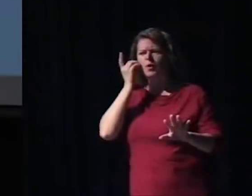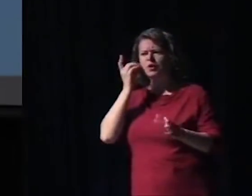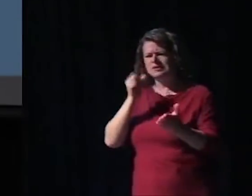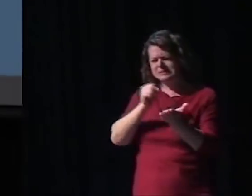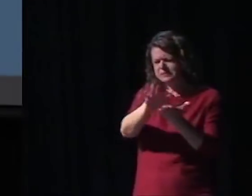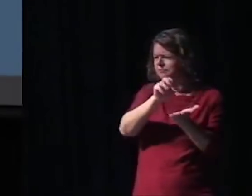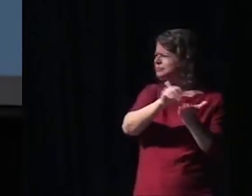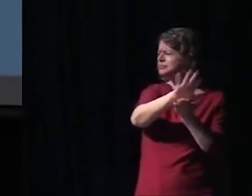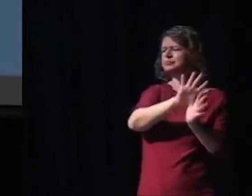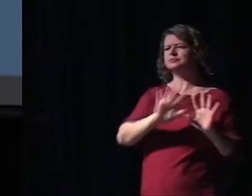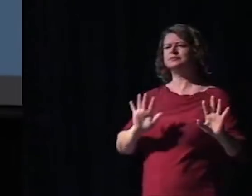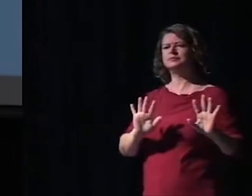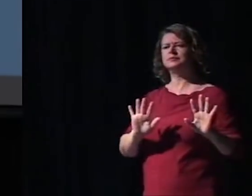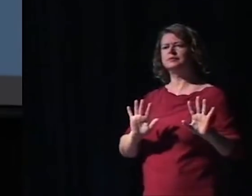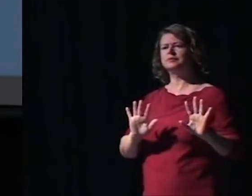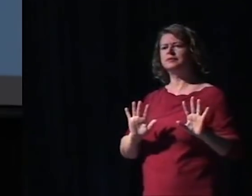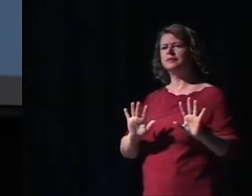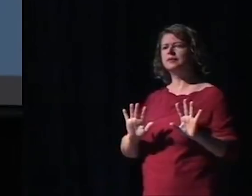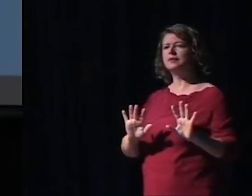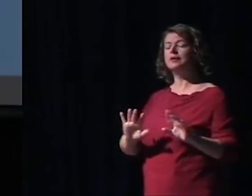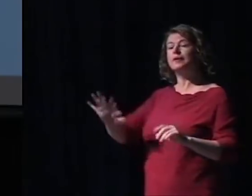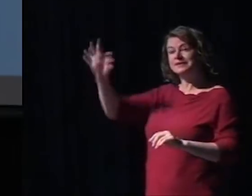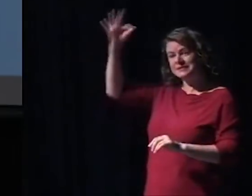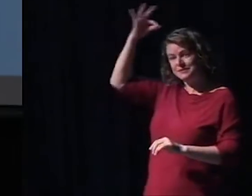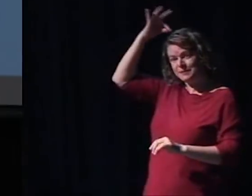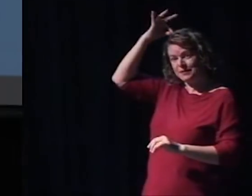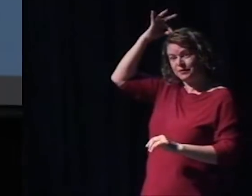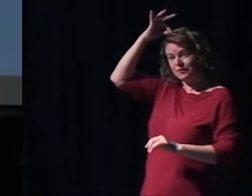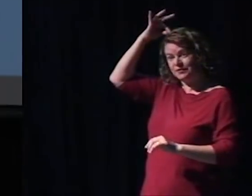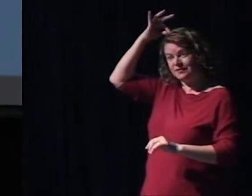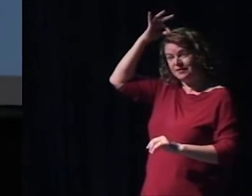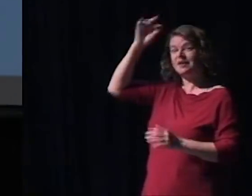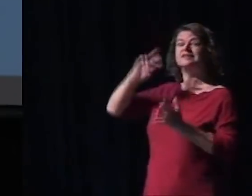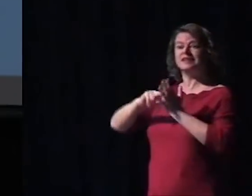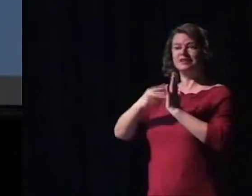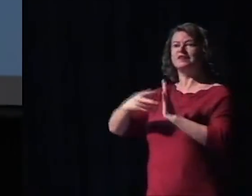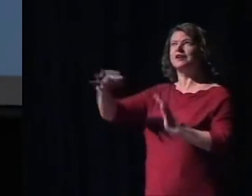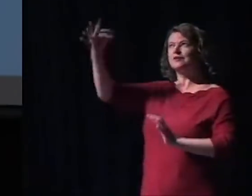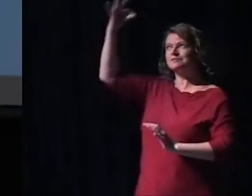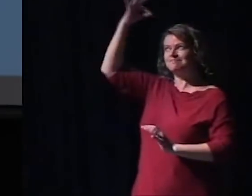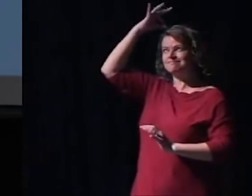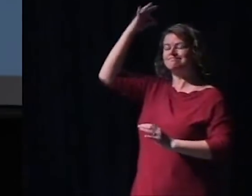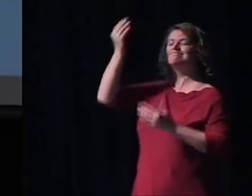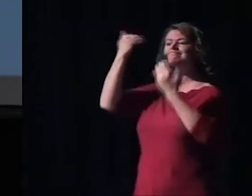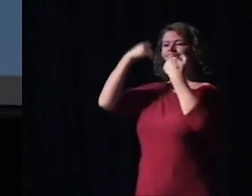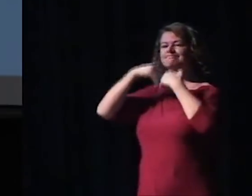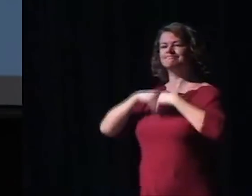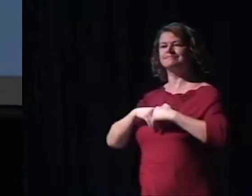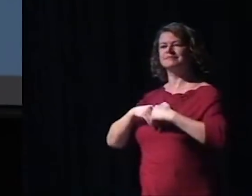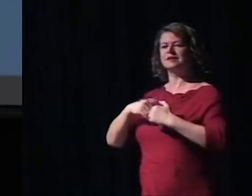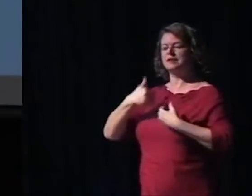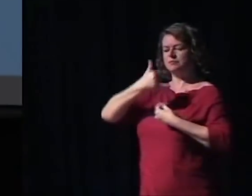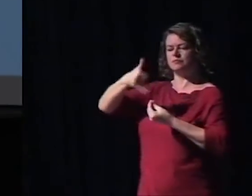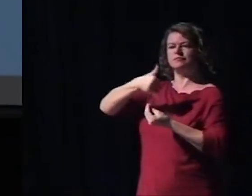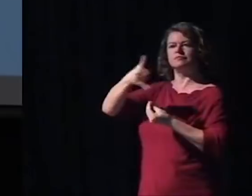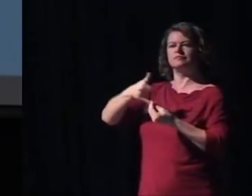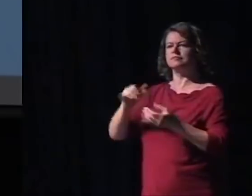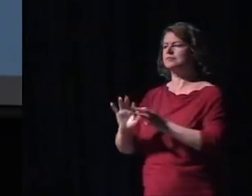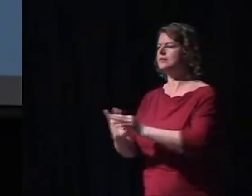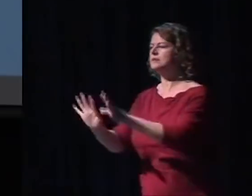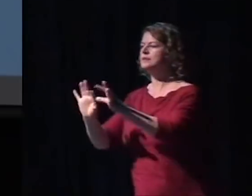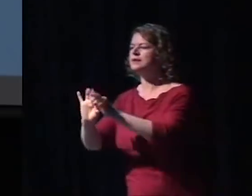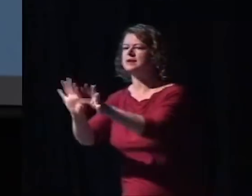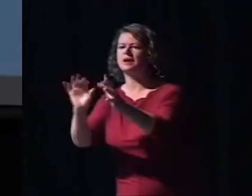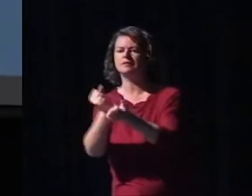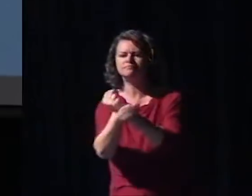de Deus é chegado a vós o reino dos céus. Porque o Espírito do Senhor está sobre mim, e ele me ungiu para libertar cativos, para